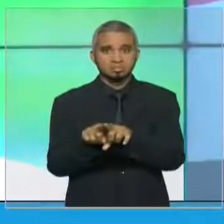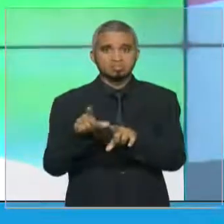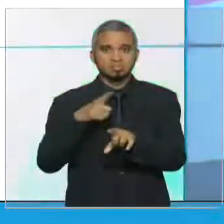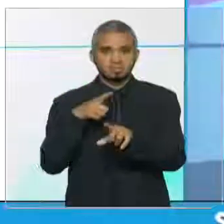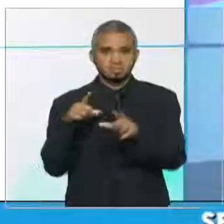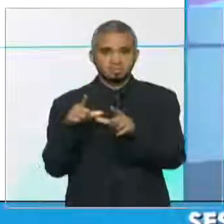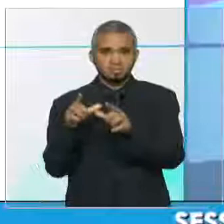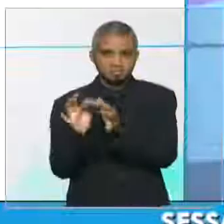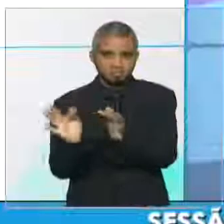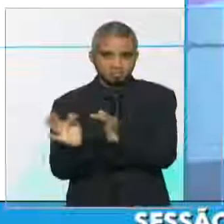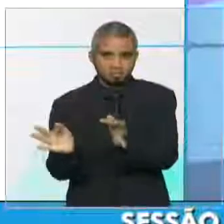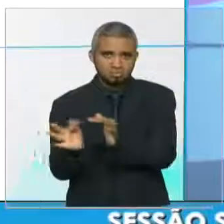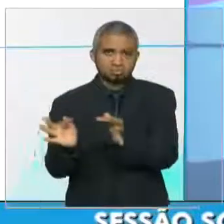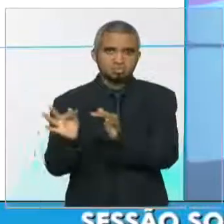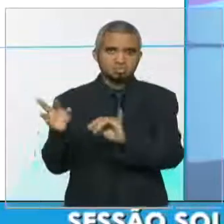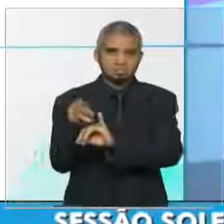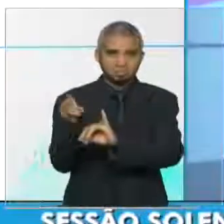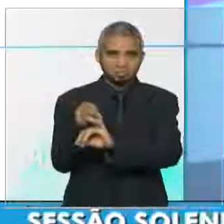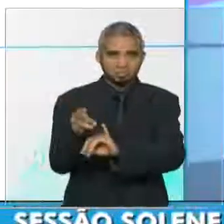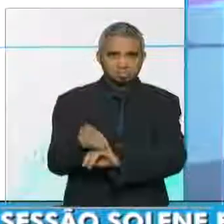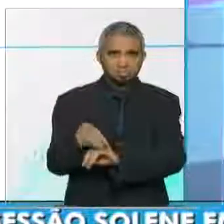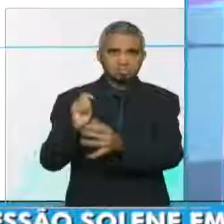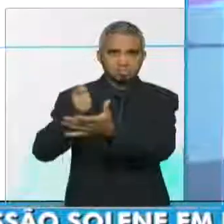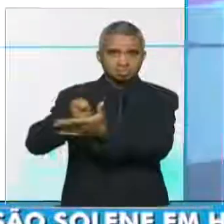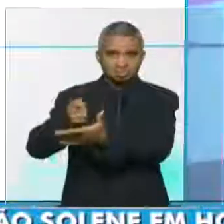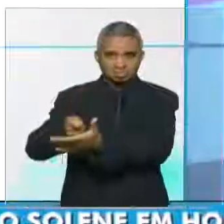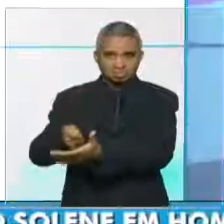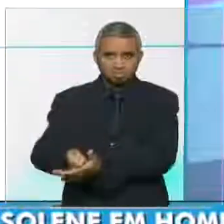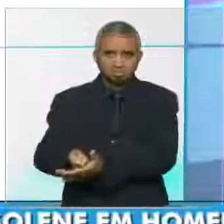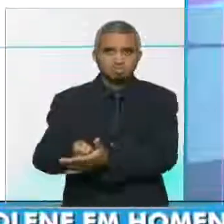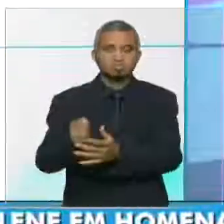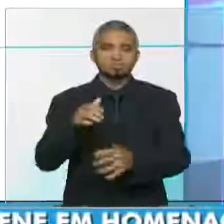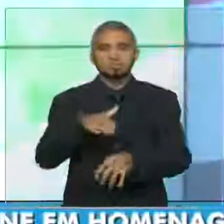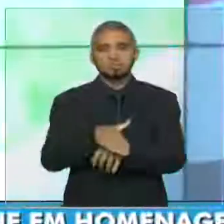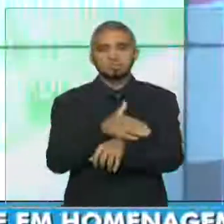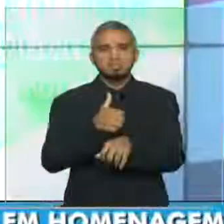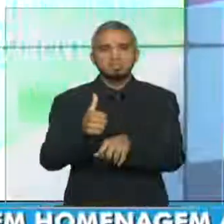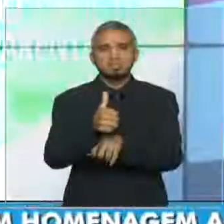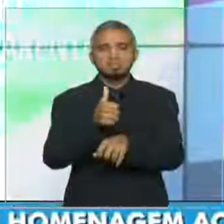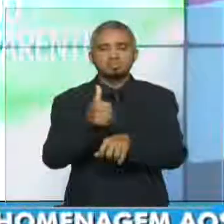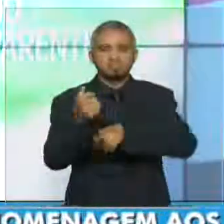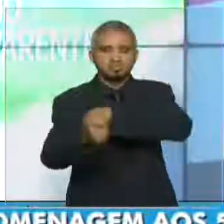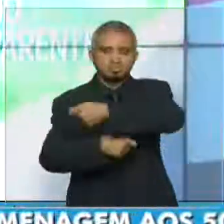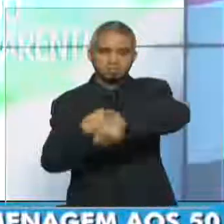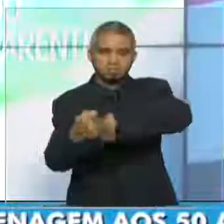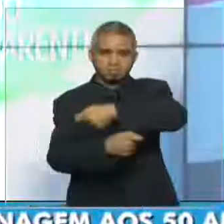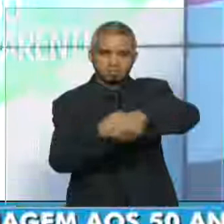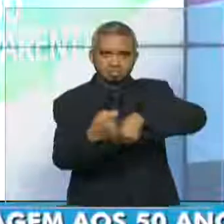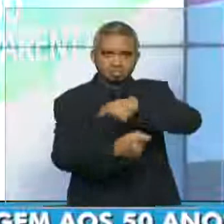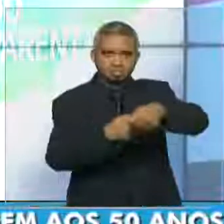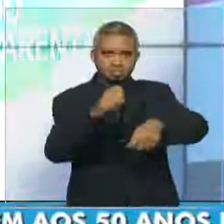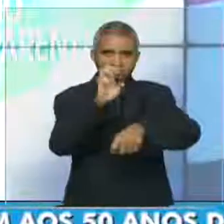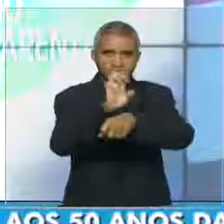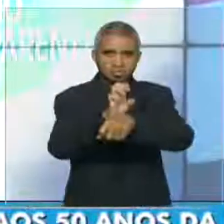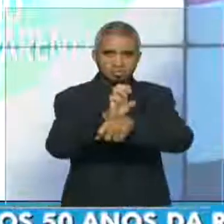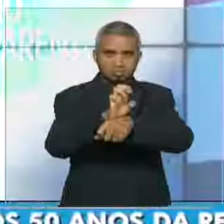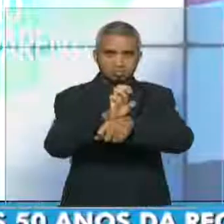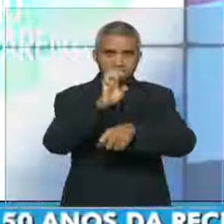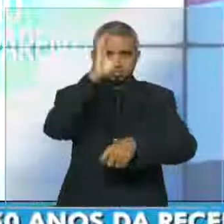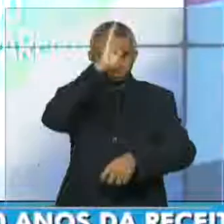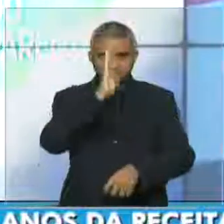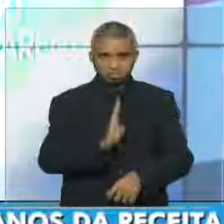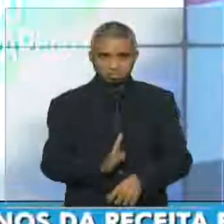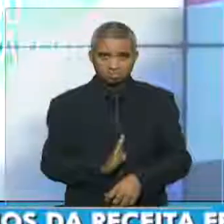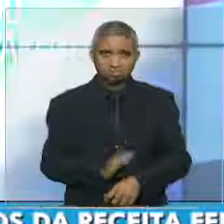aduaneiros. Melhoria do ambiente de negócios e da competitividade do país. Prestação de serviços à sociedade de modo